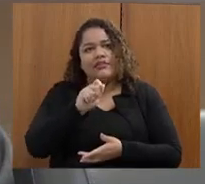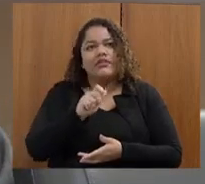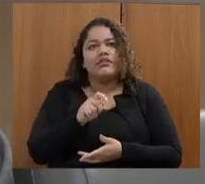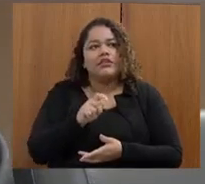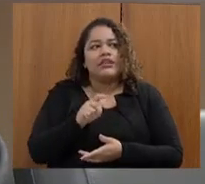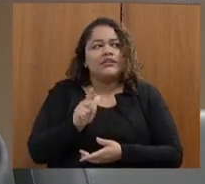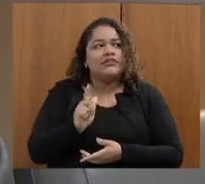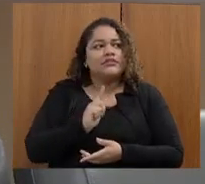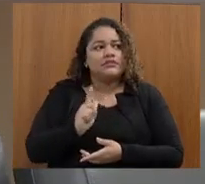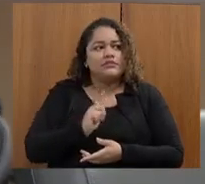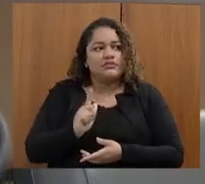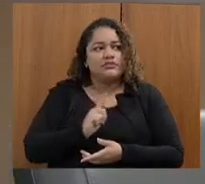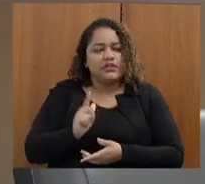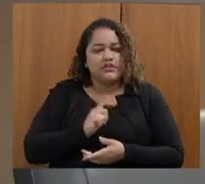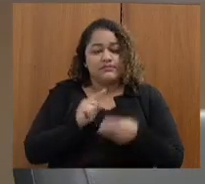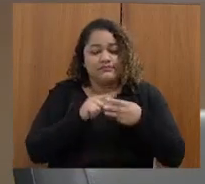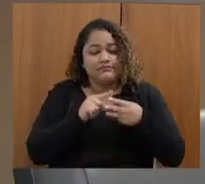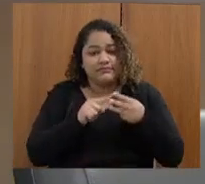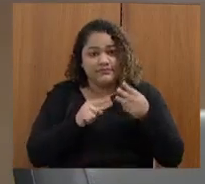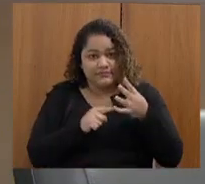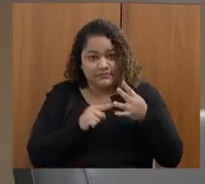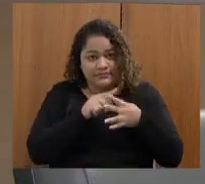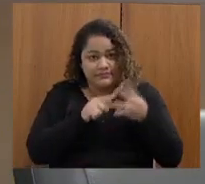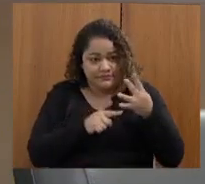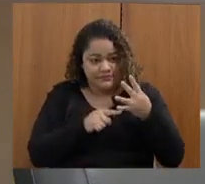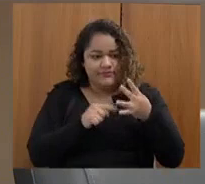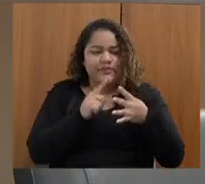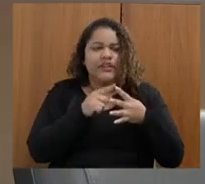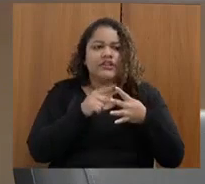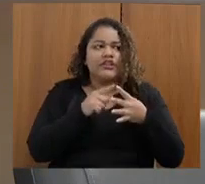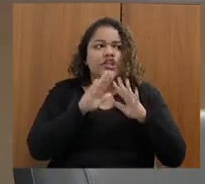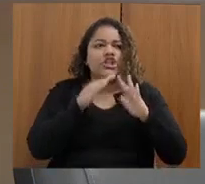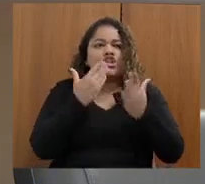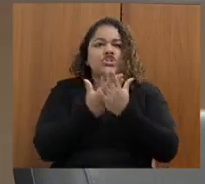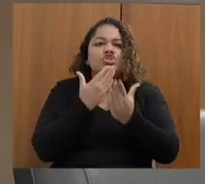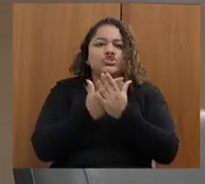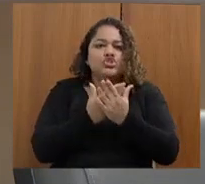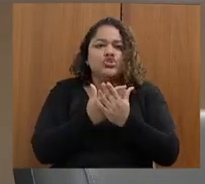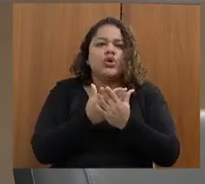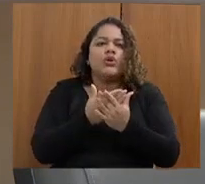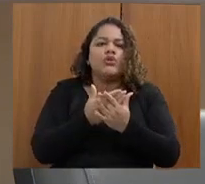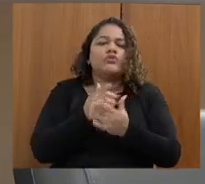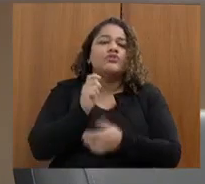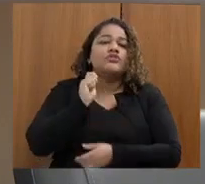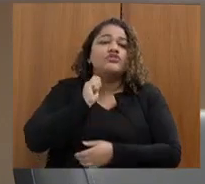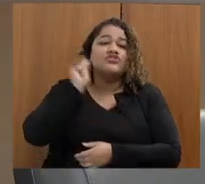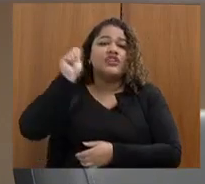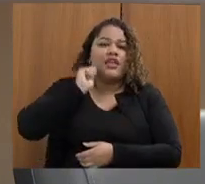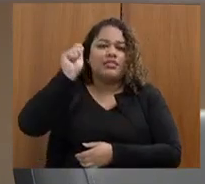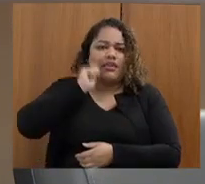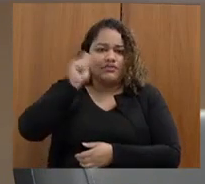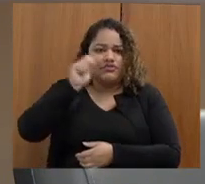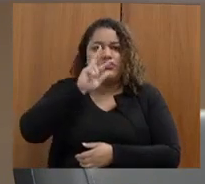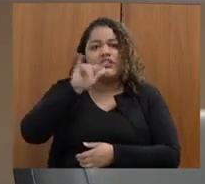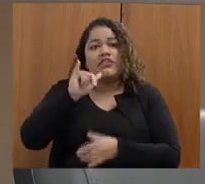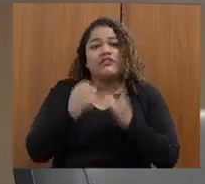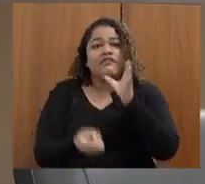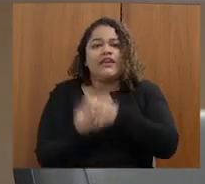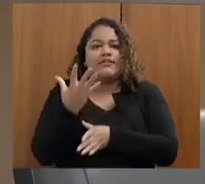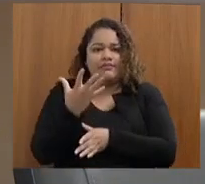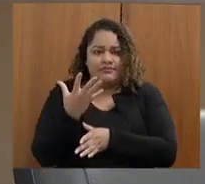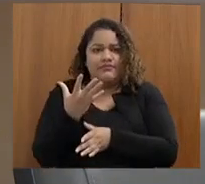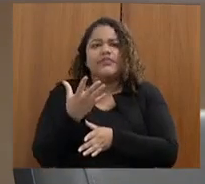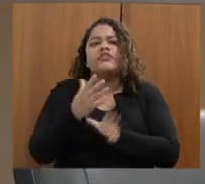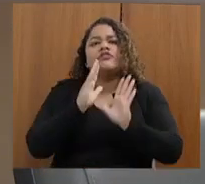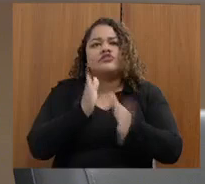primeiro diz respeito aos colégios Tiradentes que serão implementados se já se sabe a localidade de